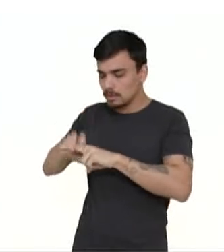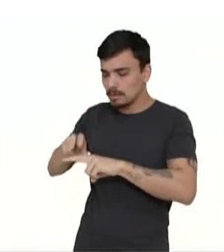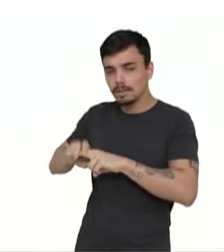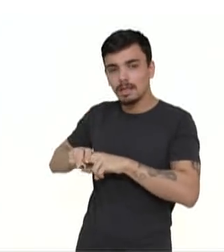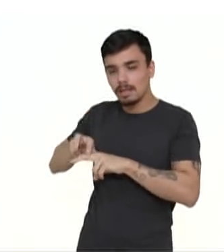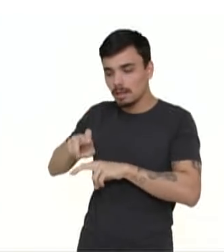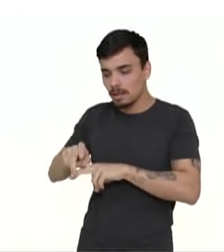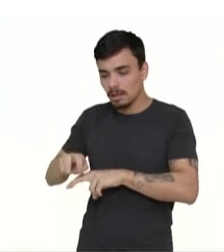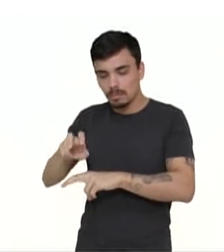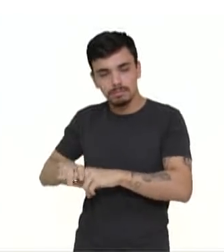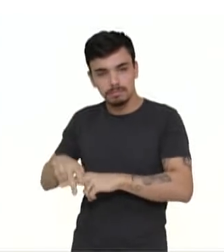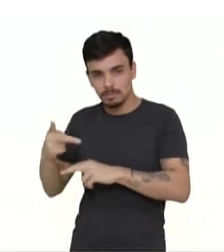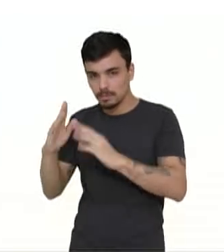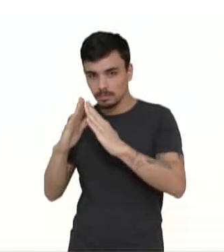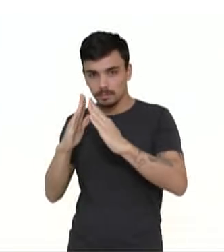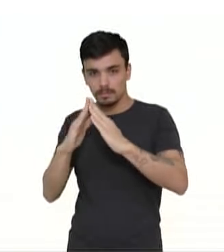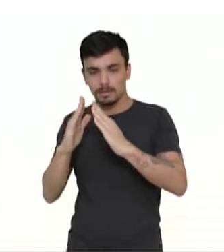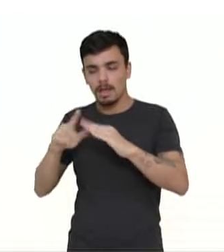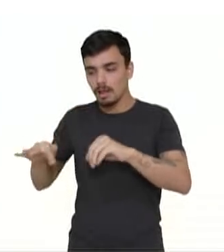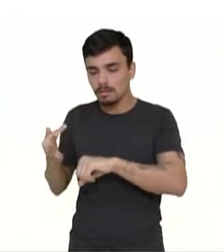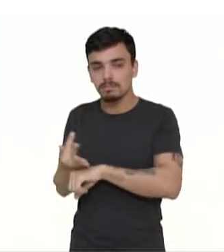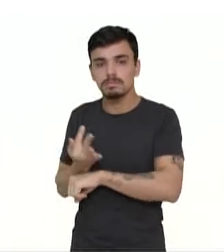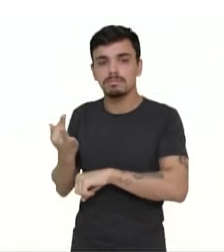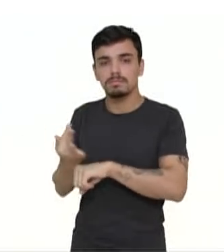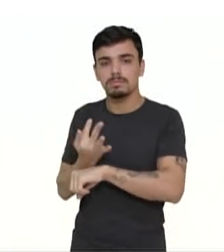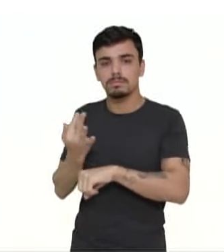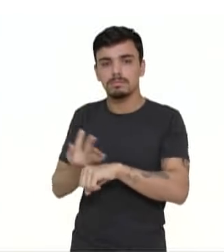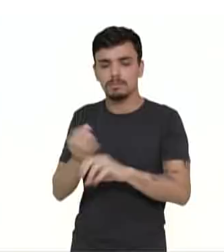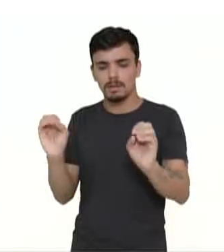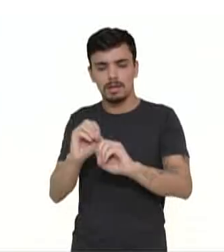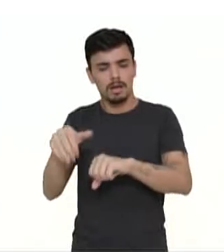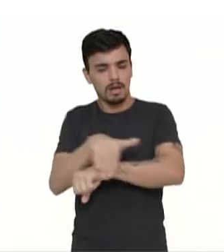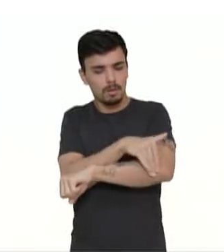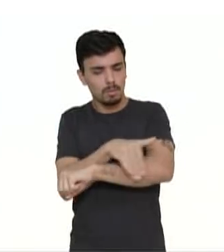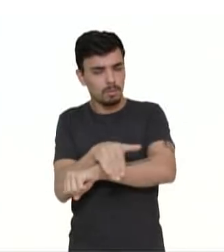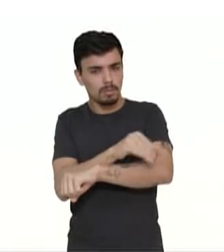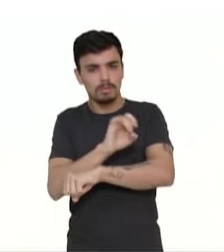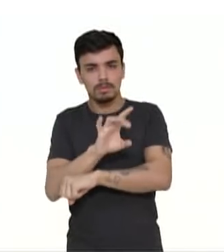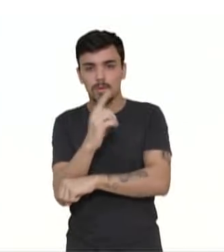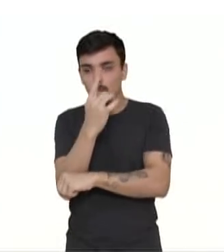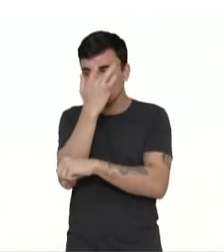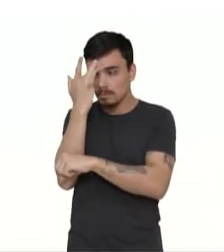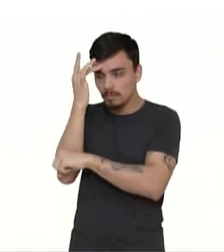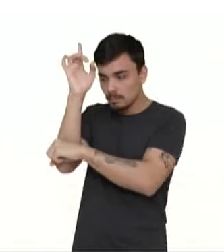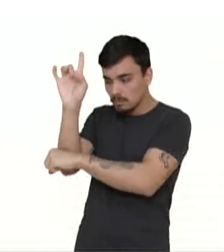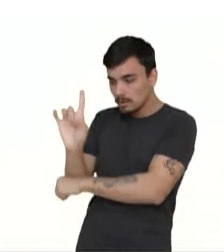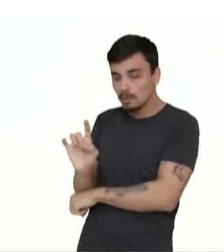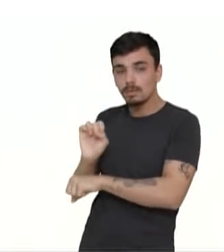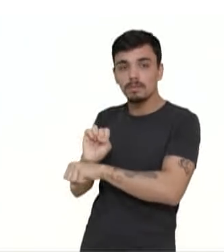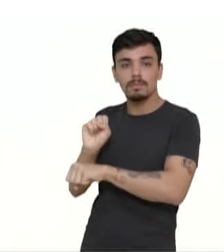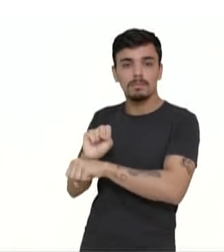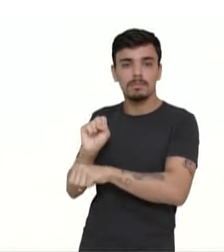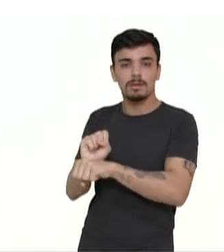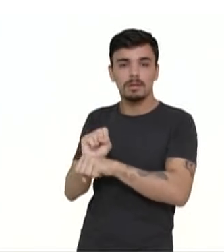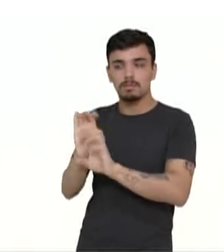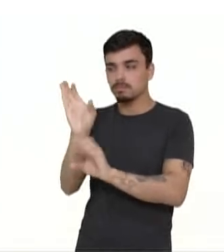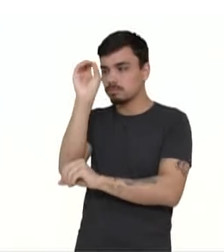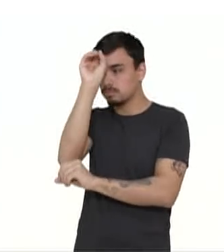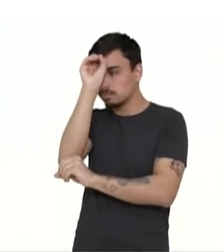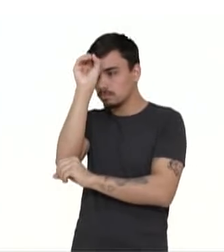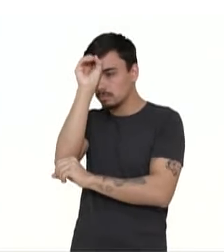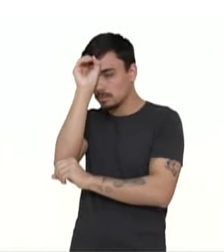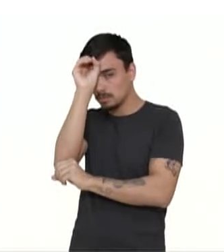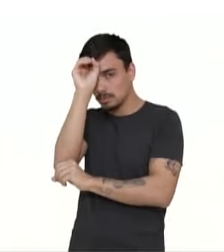sua casa. Ela suportava. Ninguém na rua. Só uma pessoa esperando inutilmente no ponto